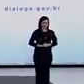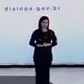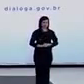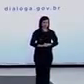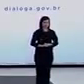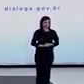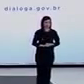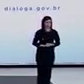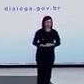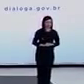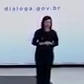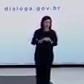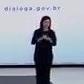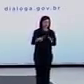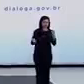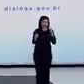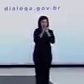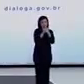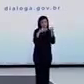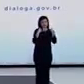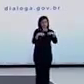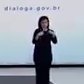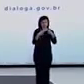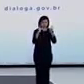gente, esse encontro vai ter que acabar.